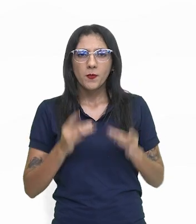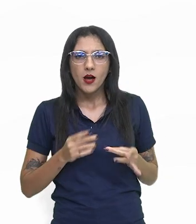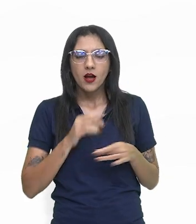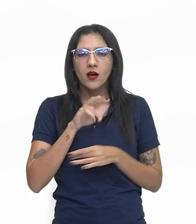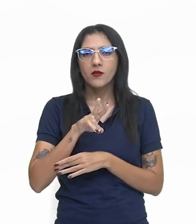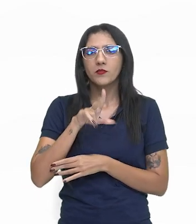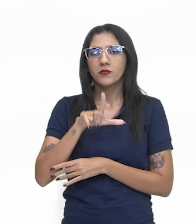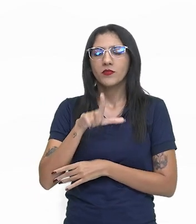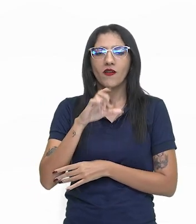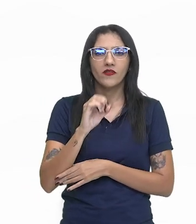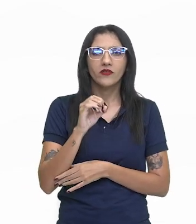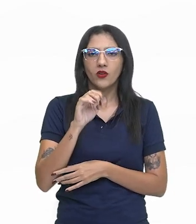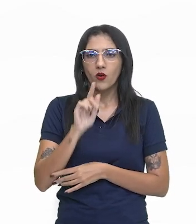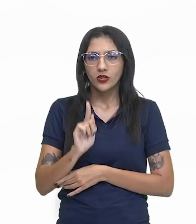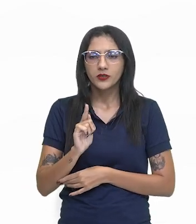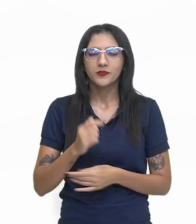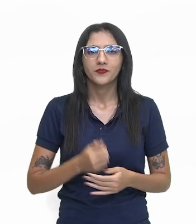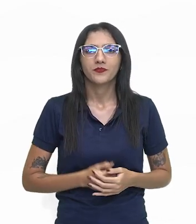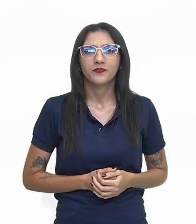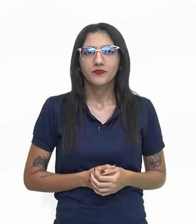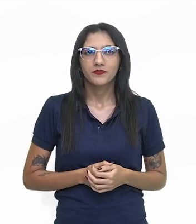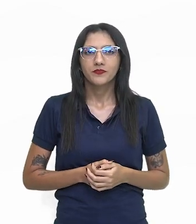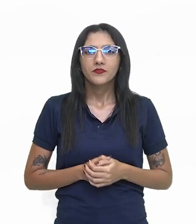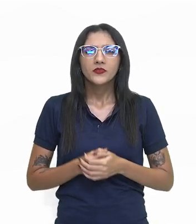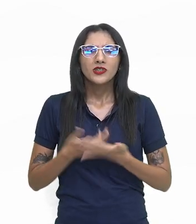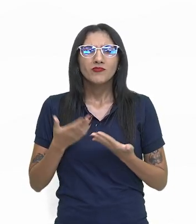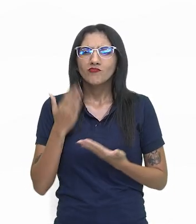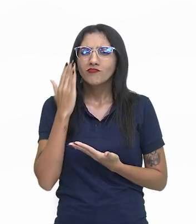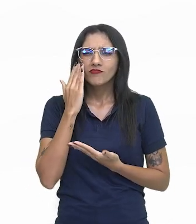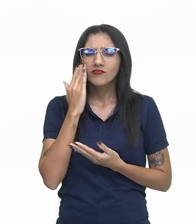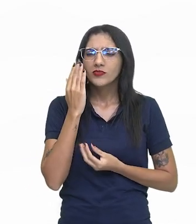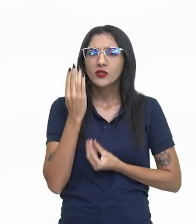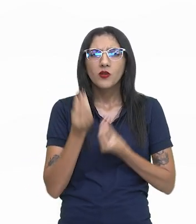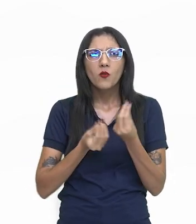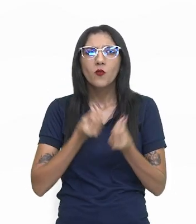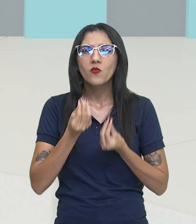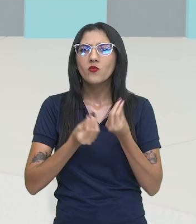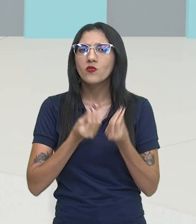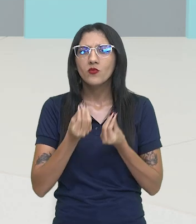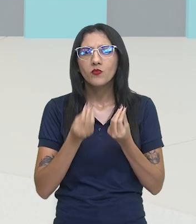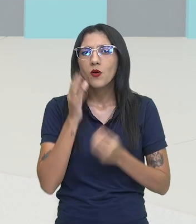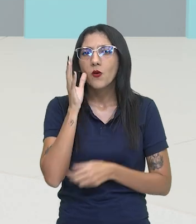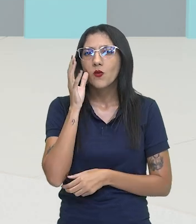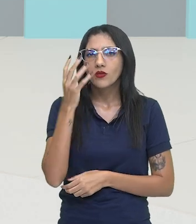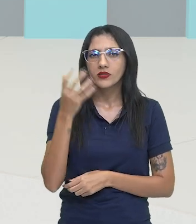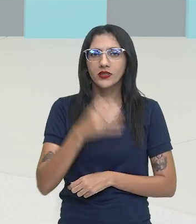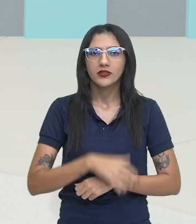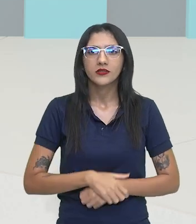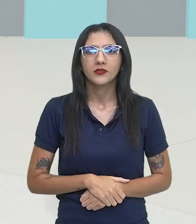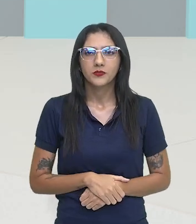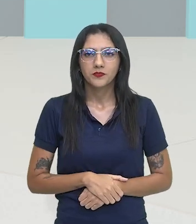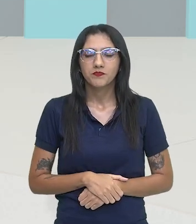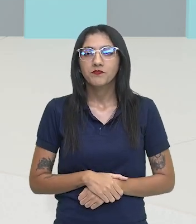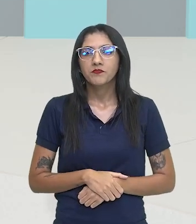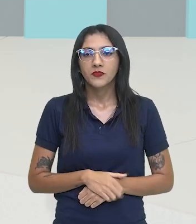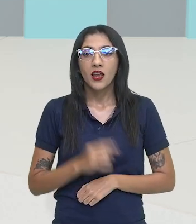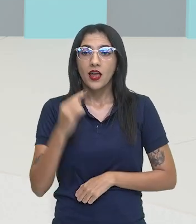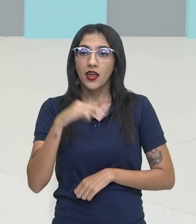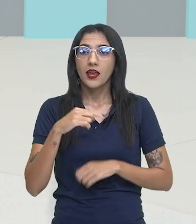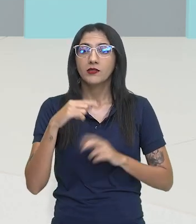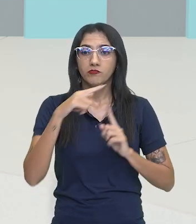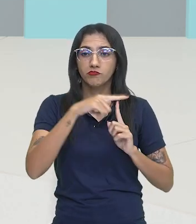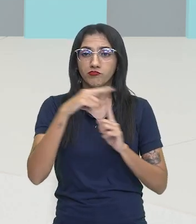de vários conteúdos aqui. Vamos só entender um pouquinho essa demanda, digamos, do vlog. Então, o vlog, primeiro, faz parte dos